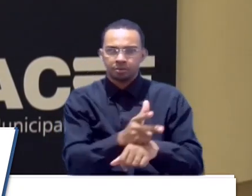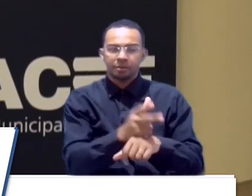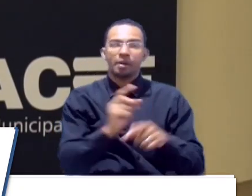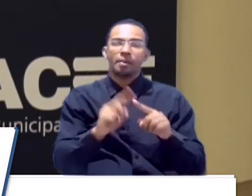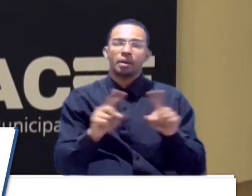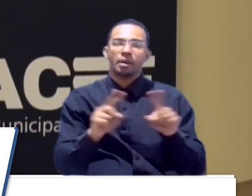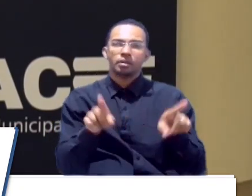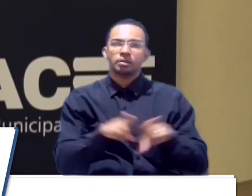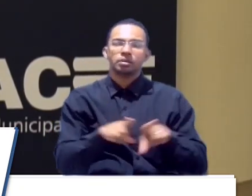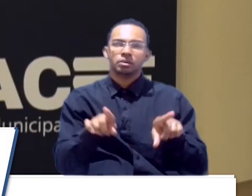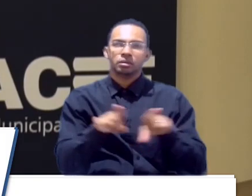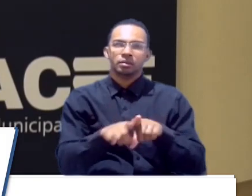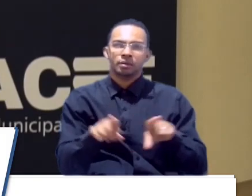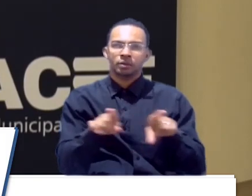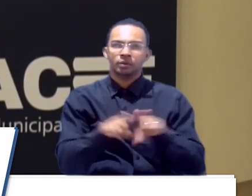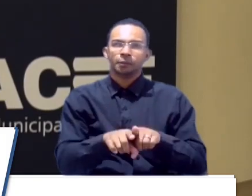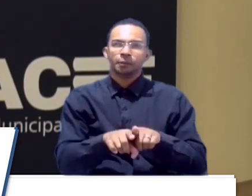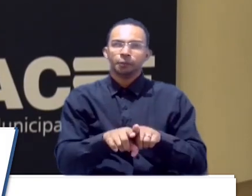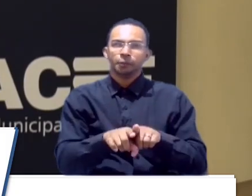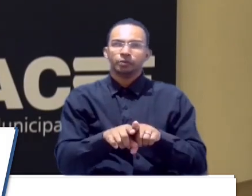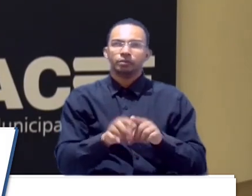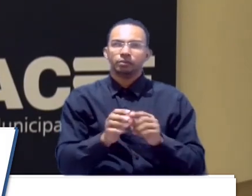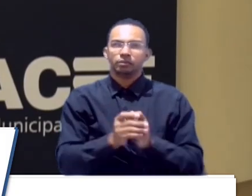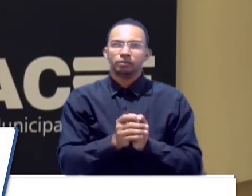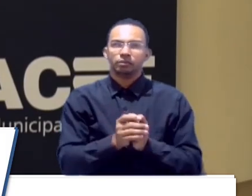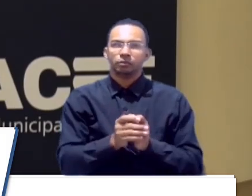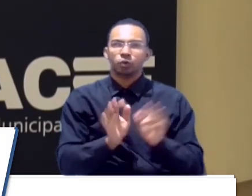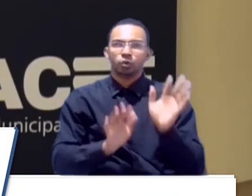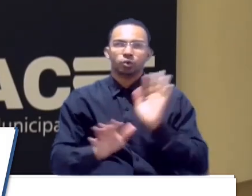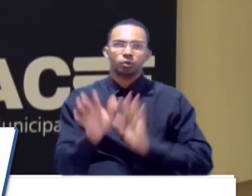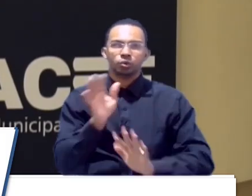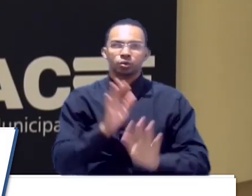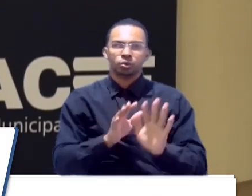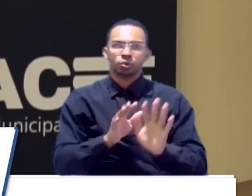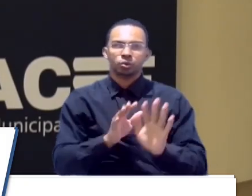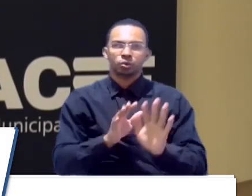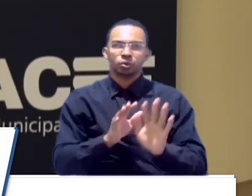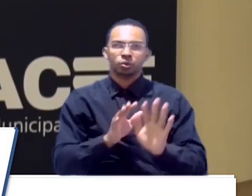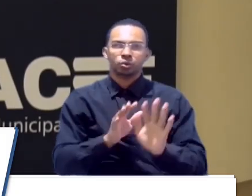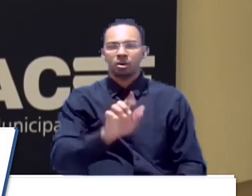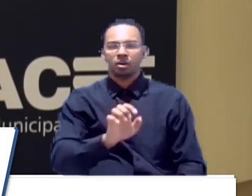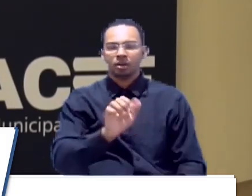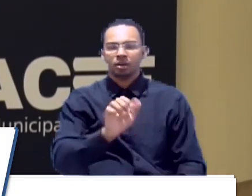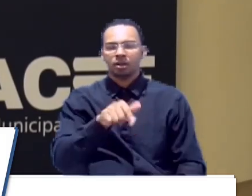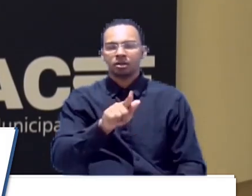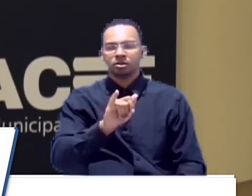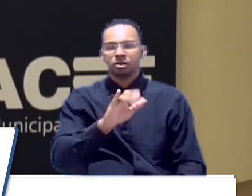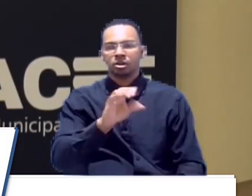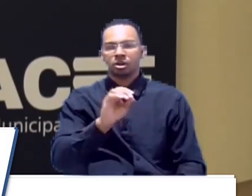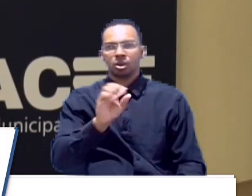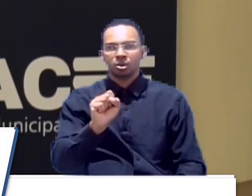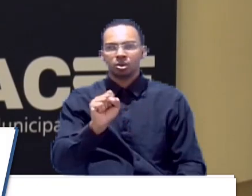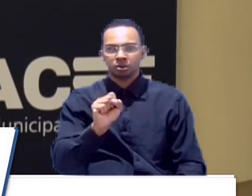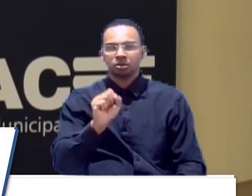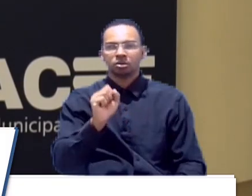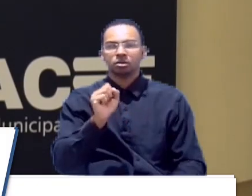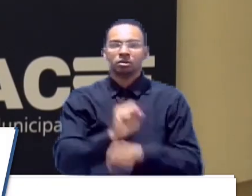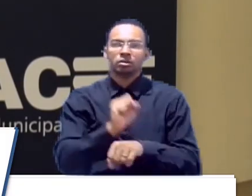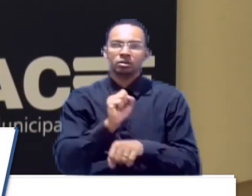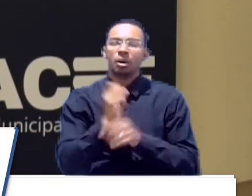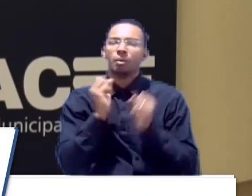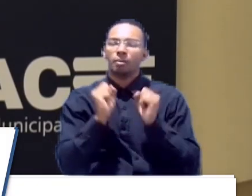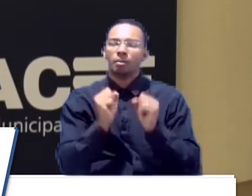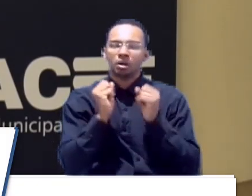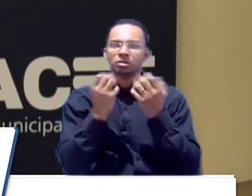através de um cuidado no bosque dos angicos, e a gente espera que isso seja acatado, porque os